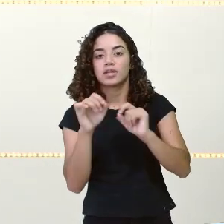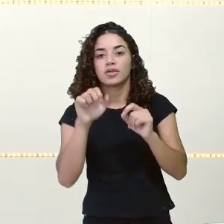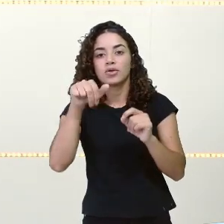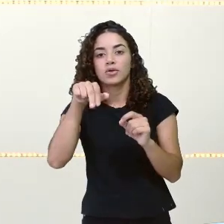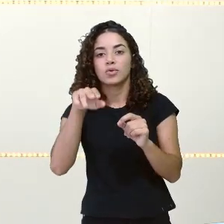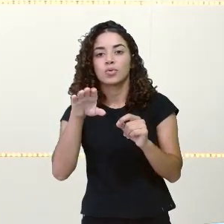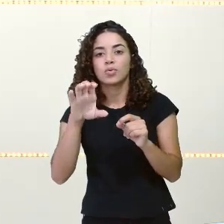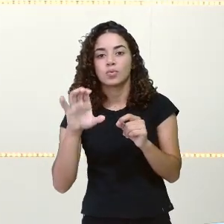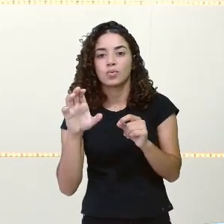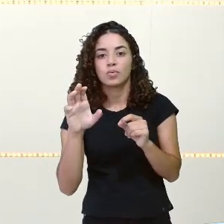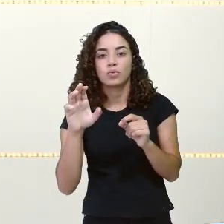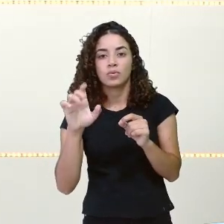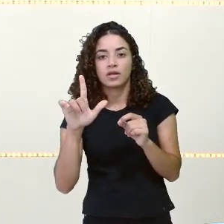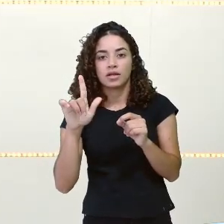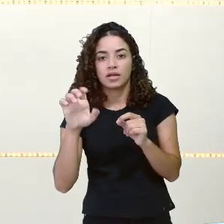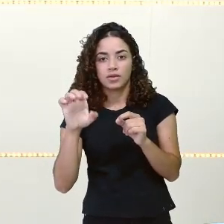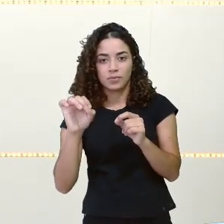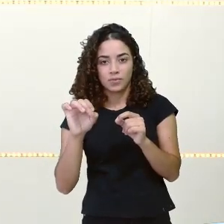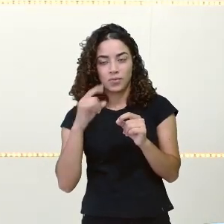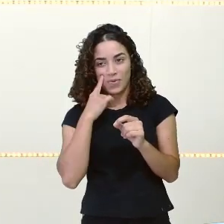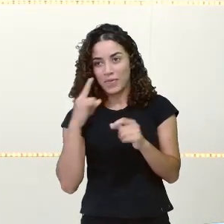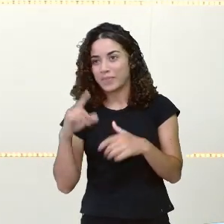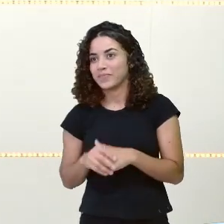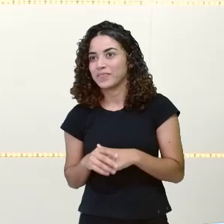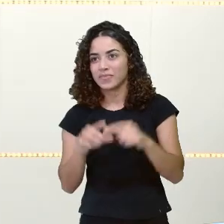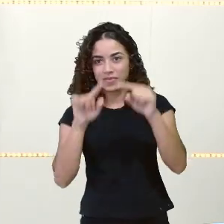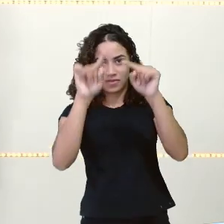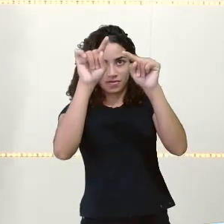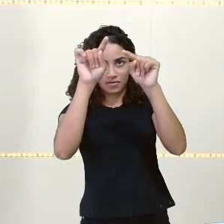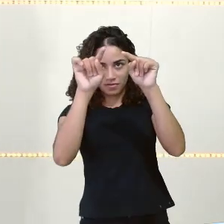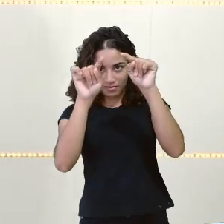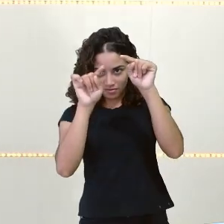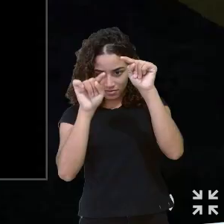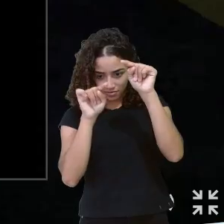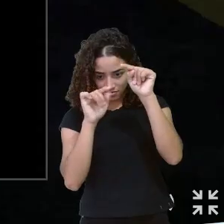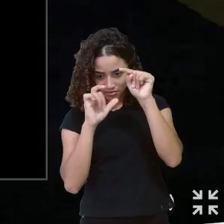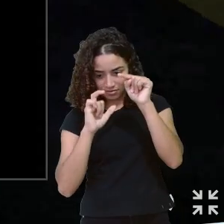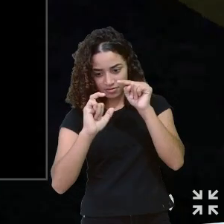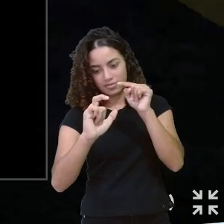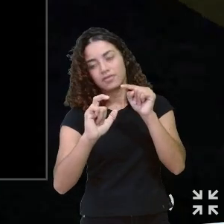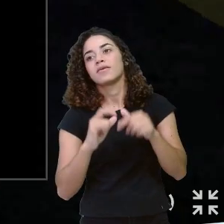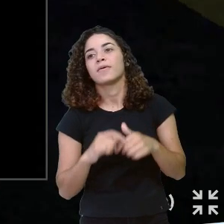então eu vou puxar, ó, aqui o núcleo para aqui para dentro.